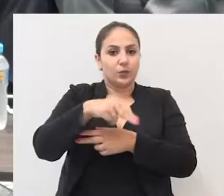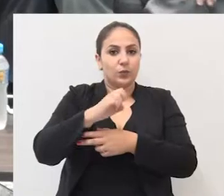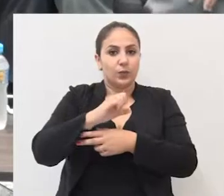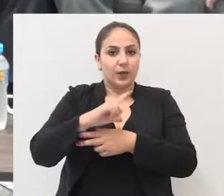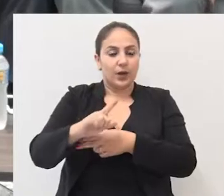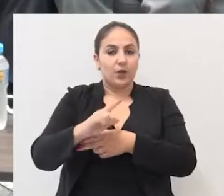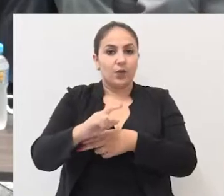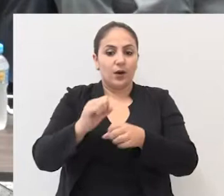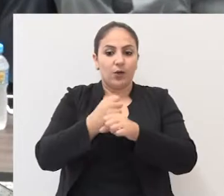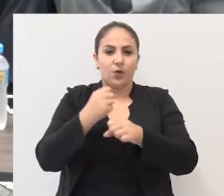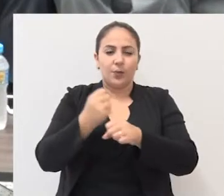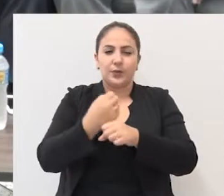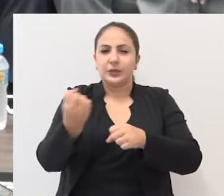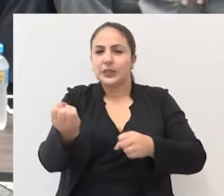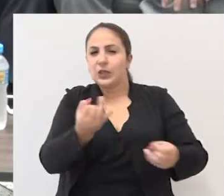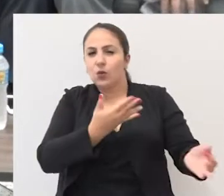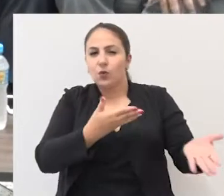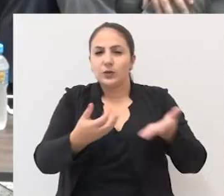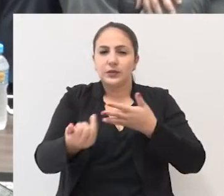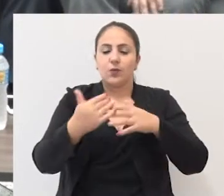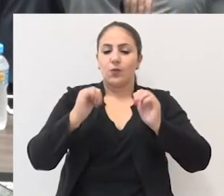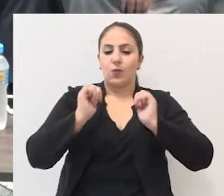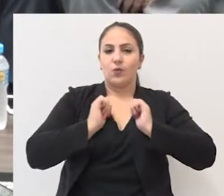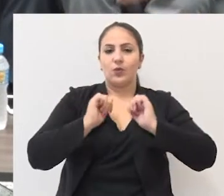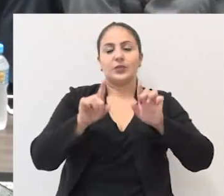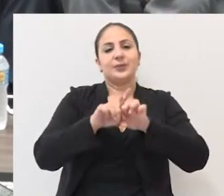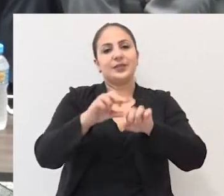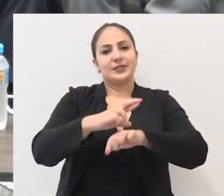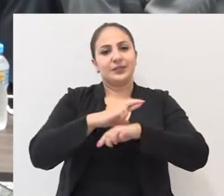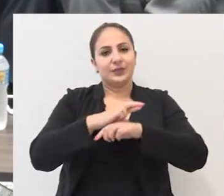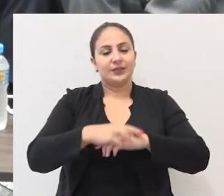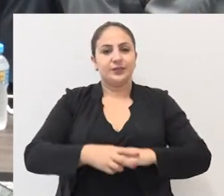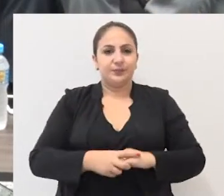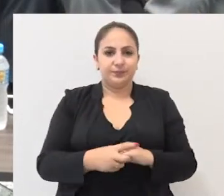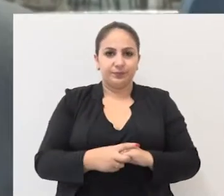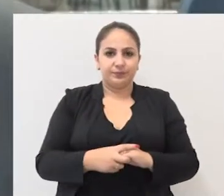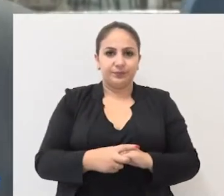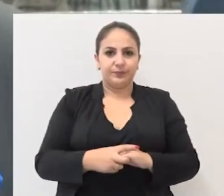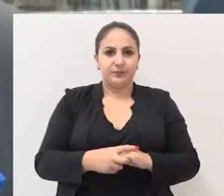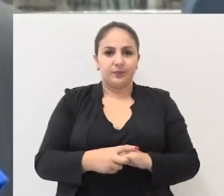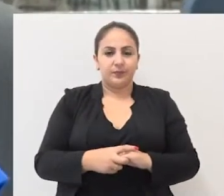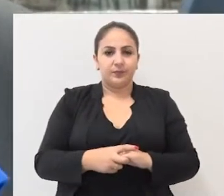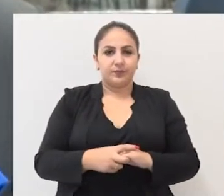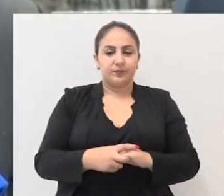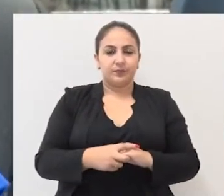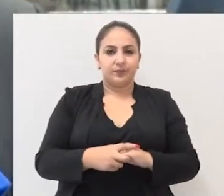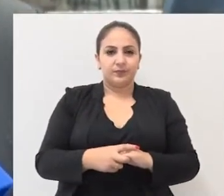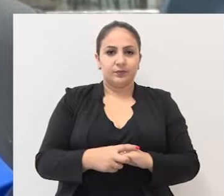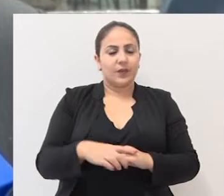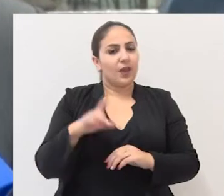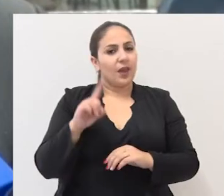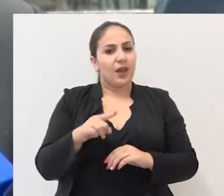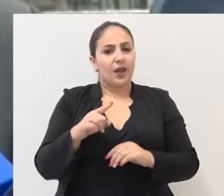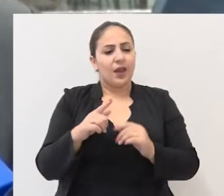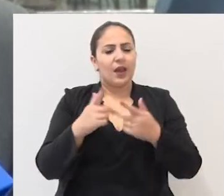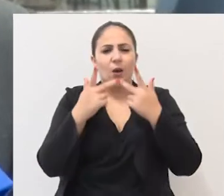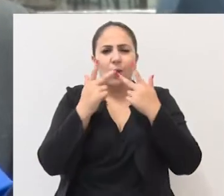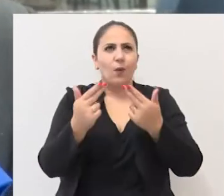a obra reúne inovação, conforto e segurança. Não é simplesmente um